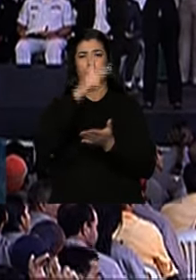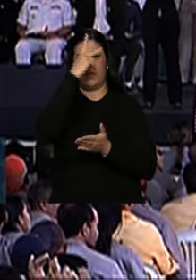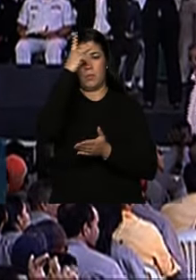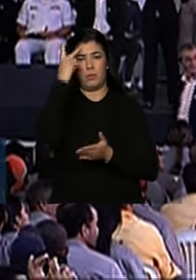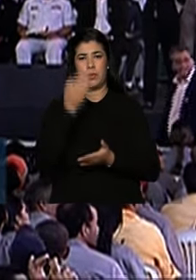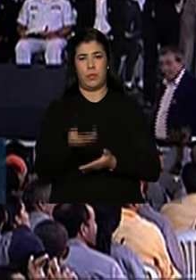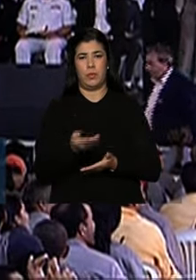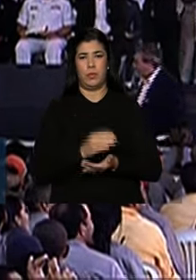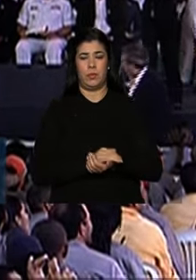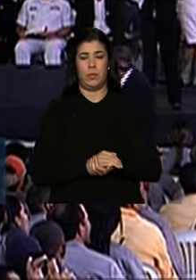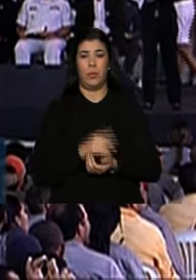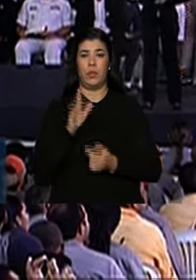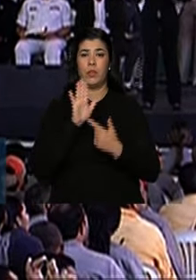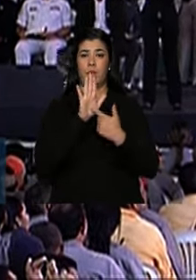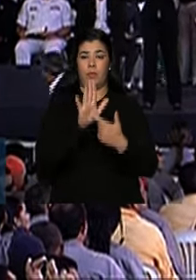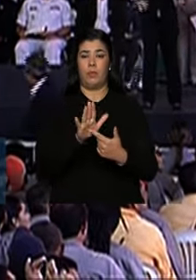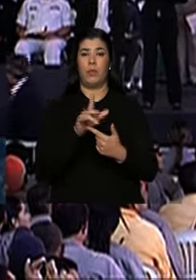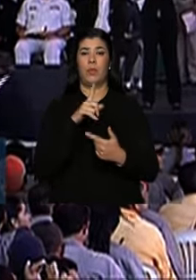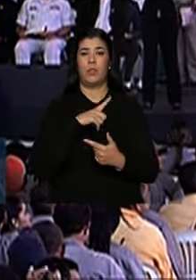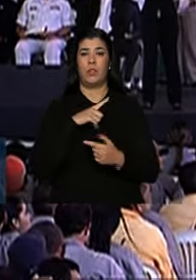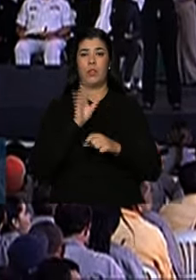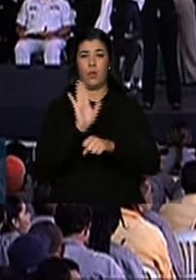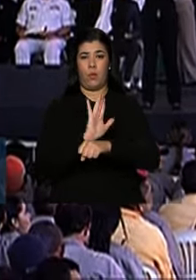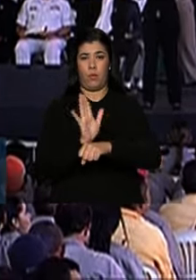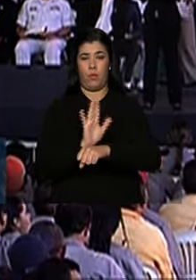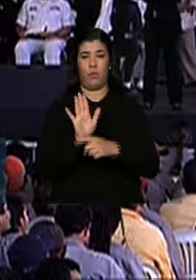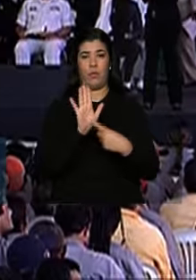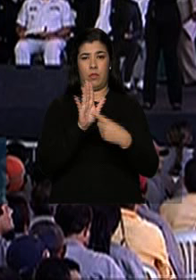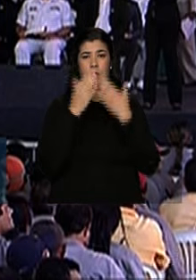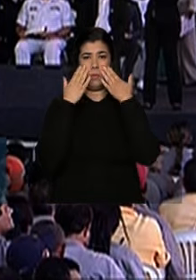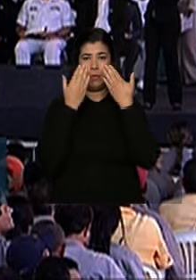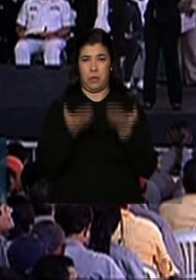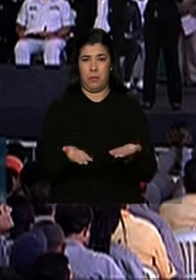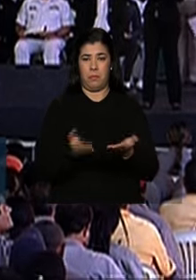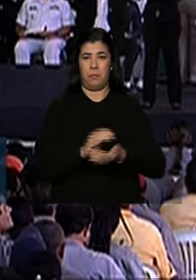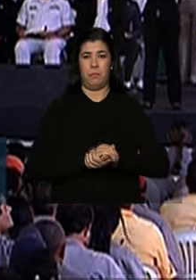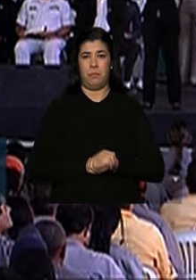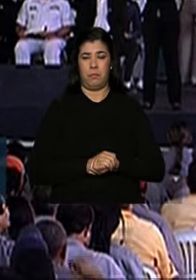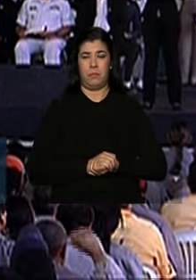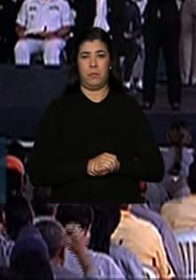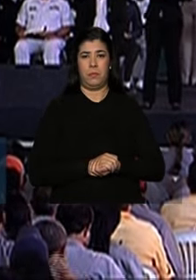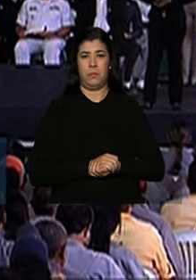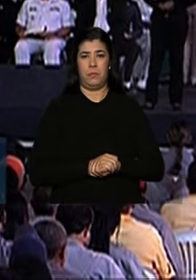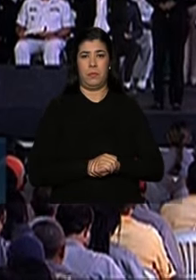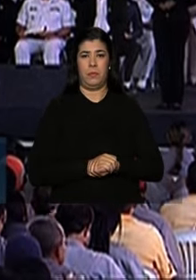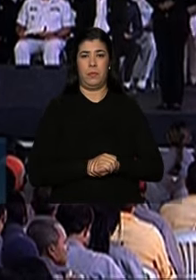pessoas. É o que nos mostra o vídeo que vamos assistir a seguir.